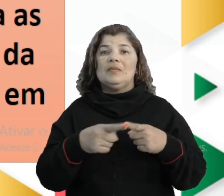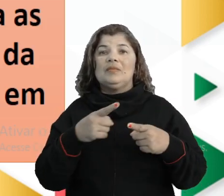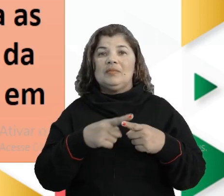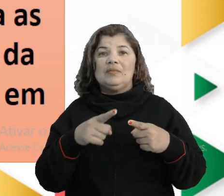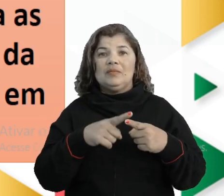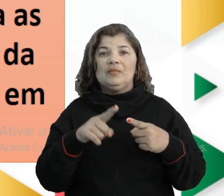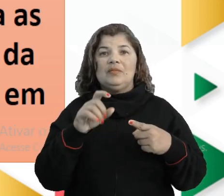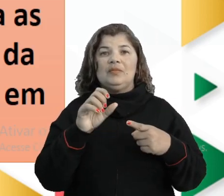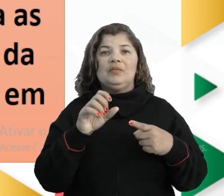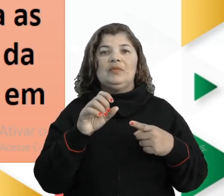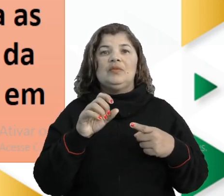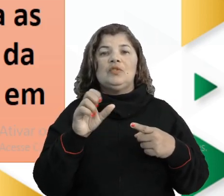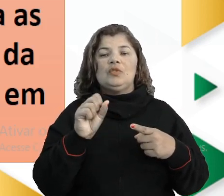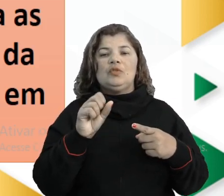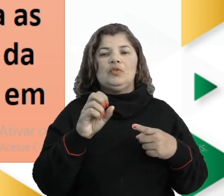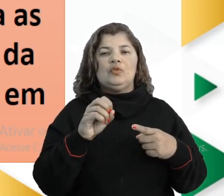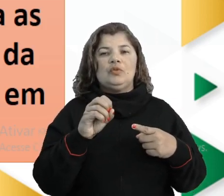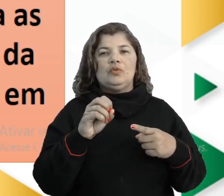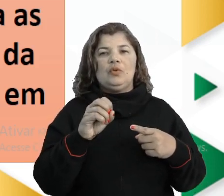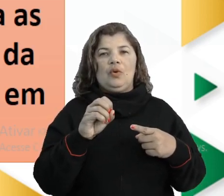soldo para ter